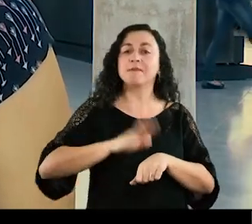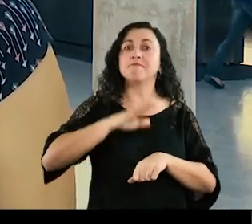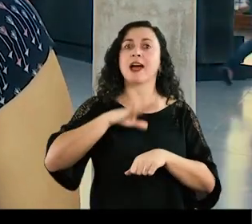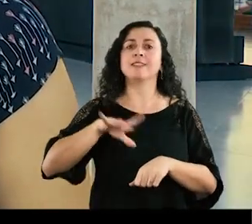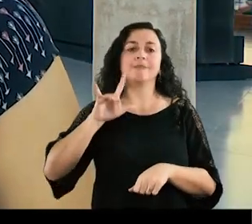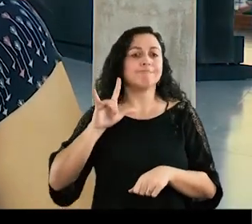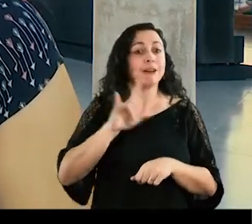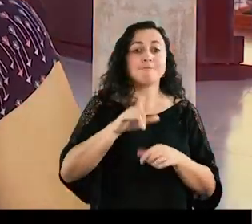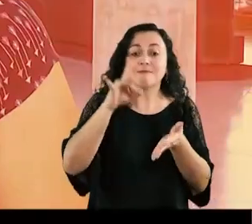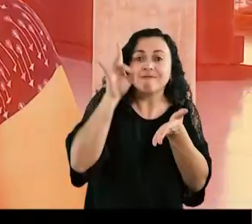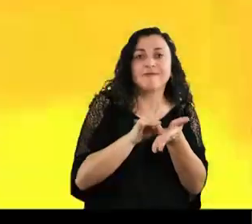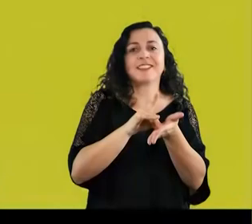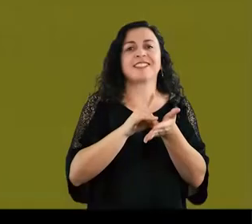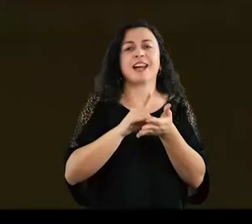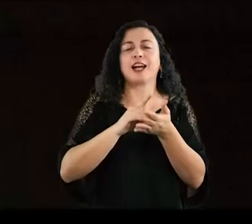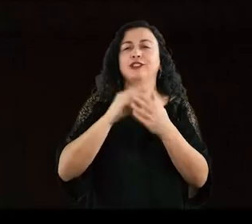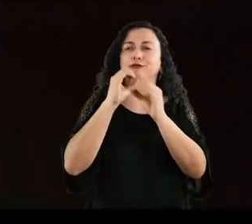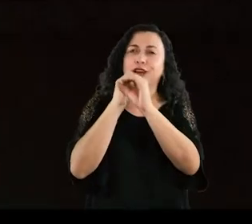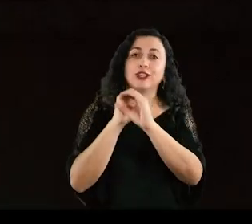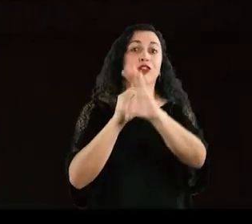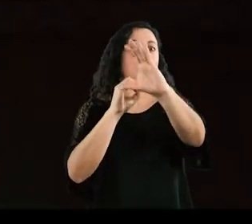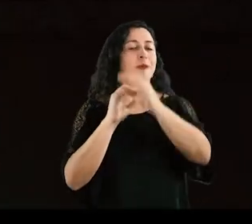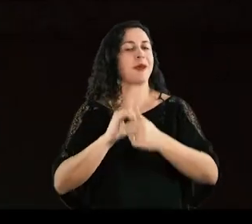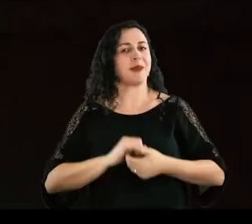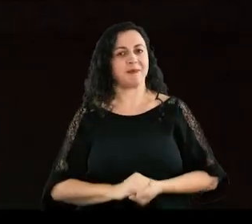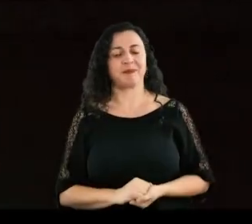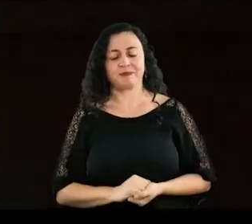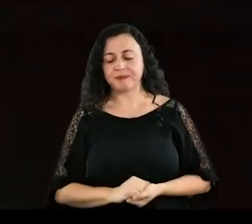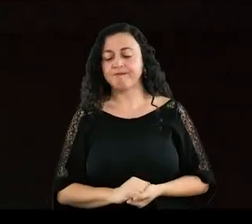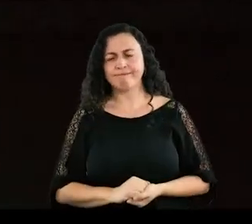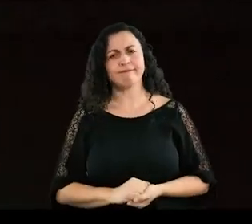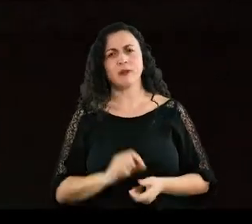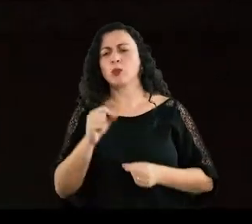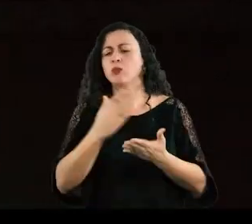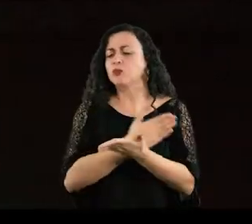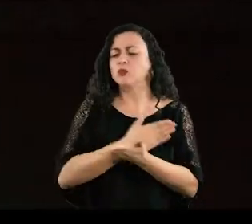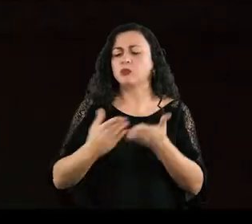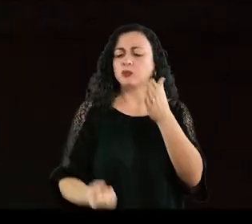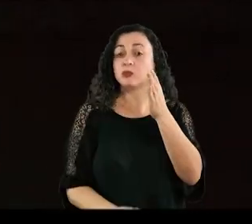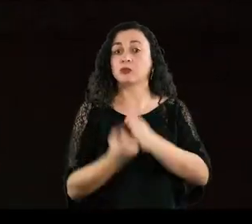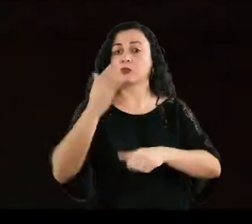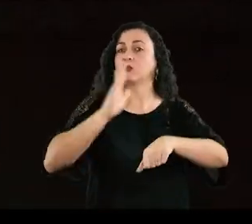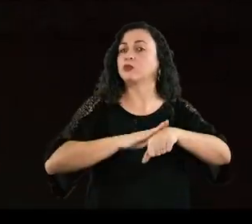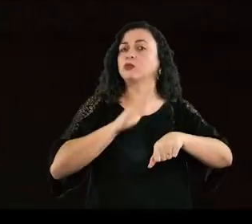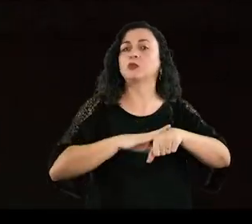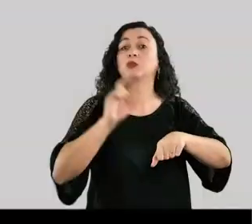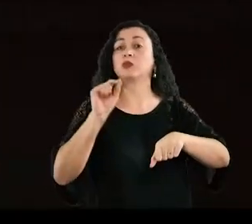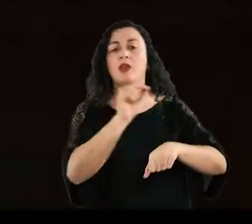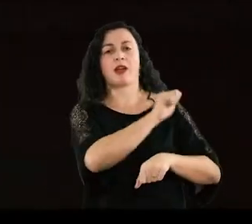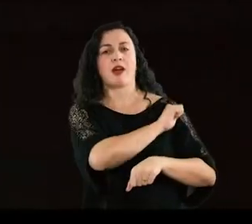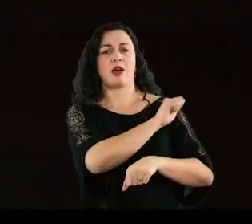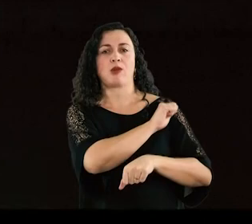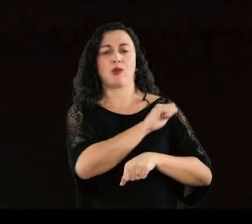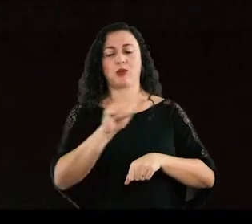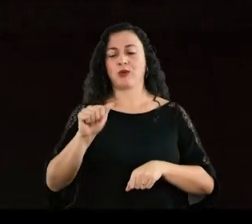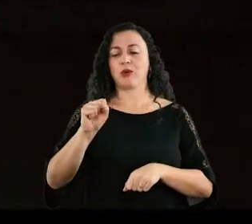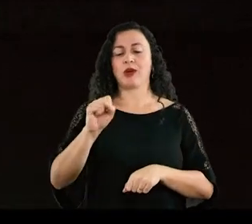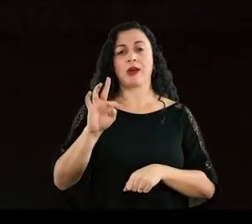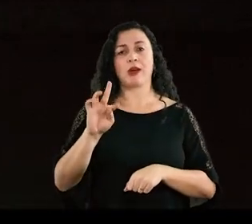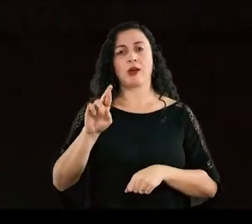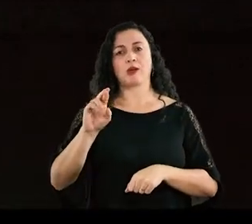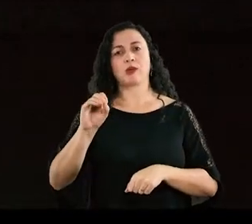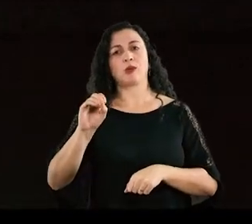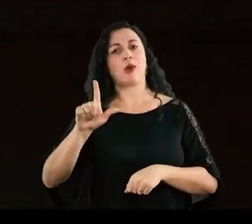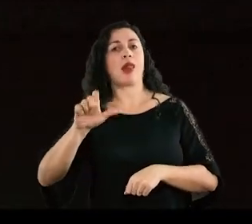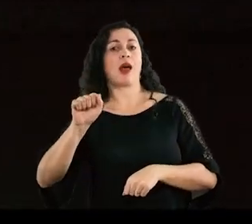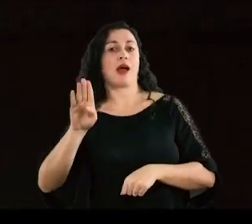por astronomia, assim como nós. A iniciativa de formação do Astrolab é totalmente dos alunos. Eles se organizam,